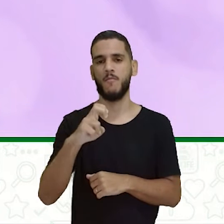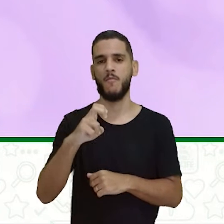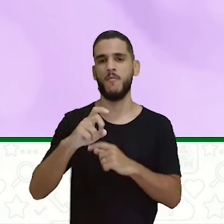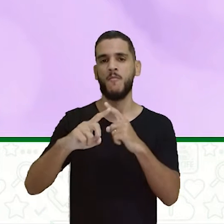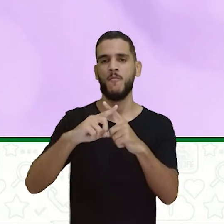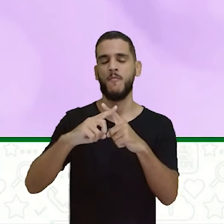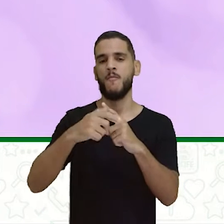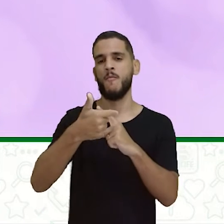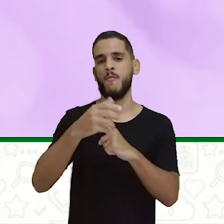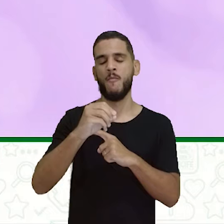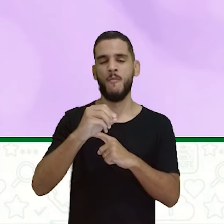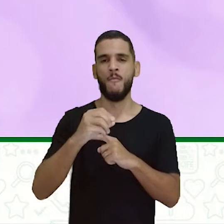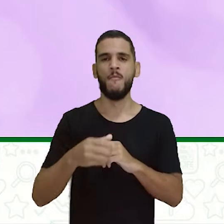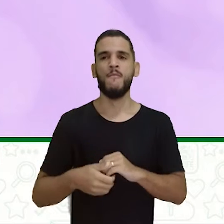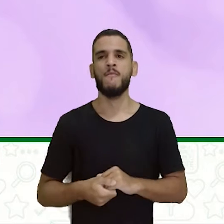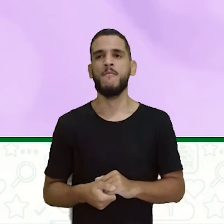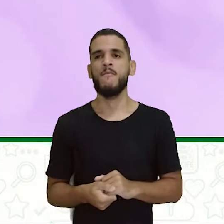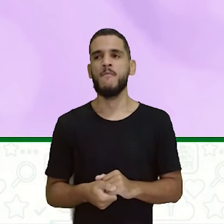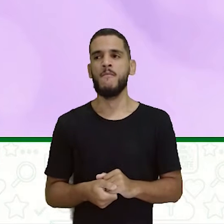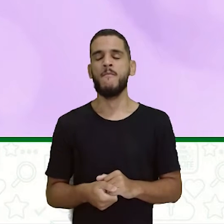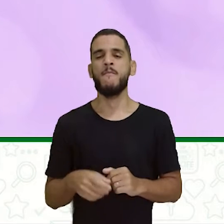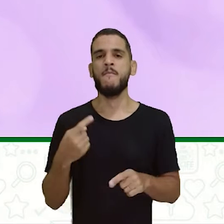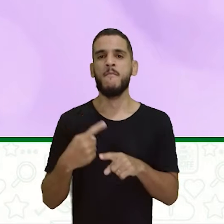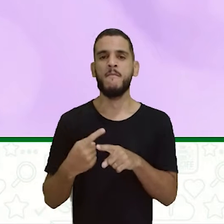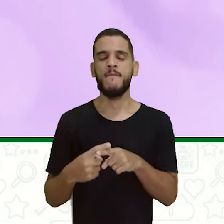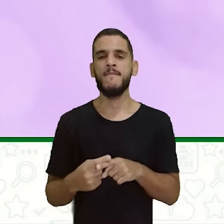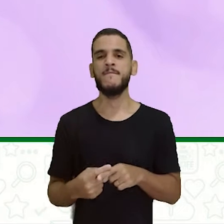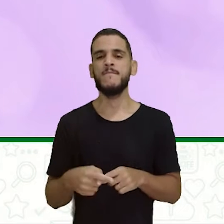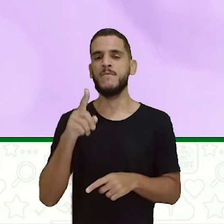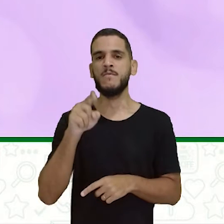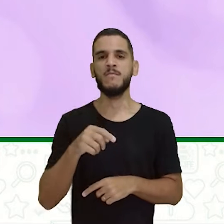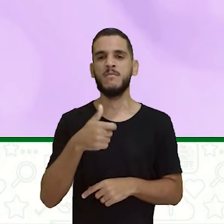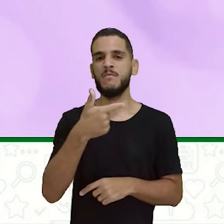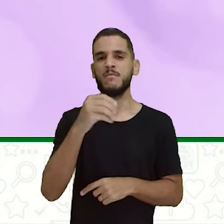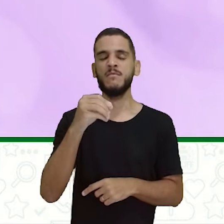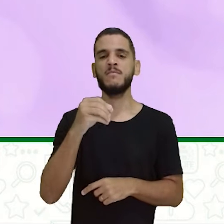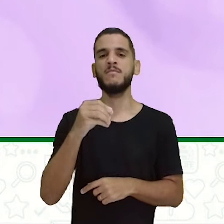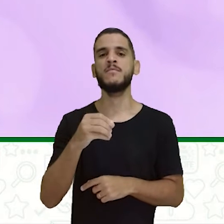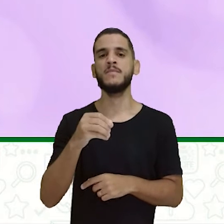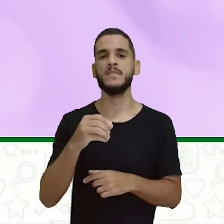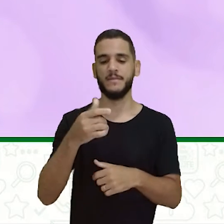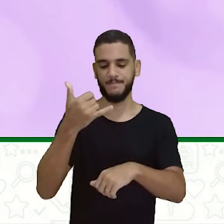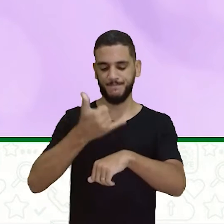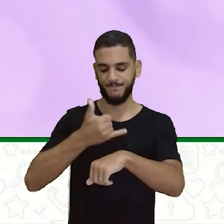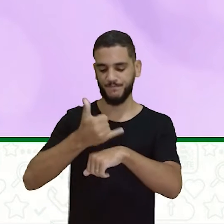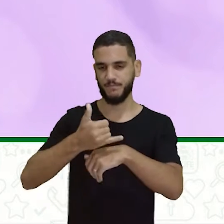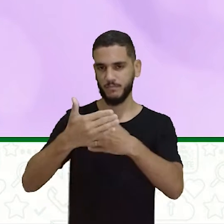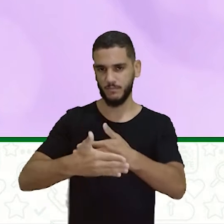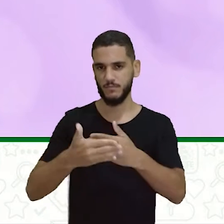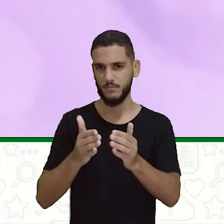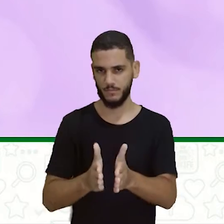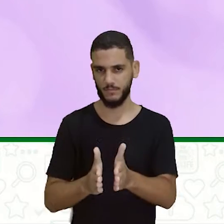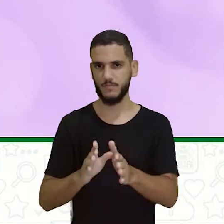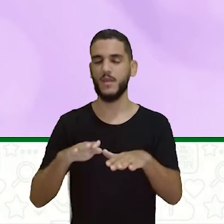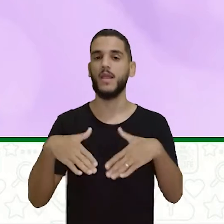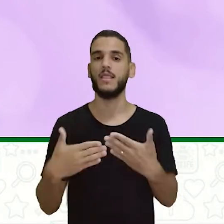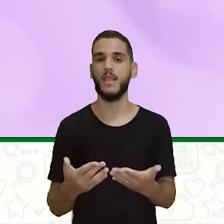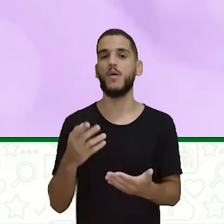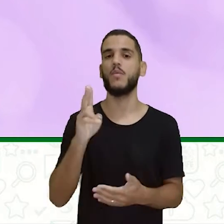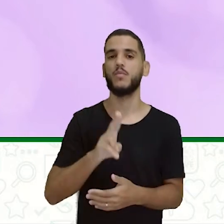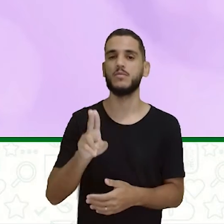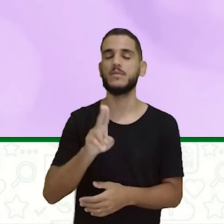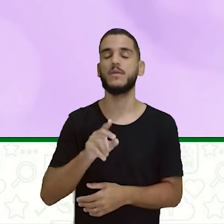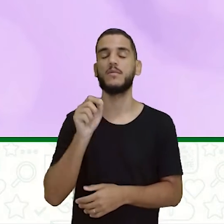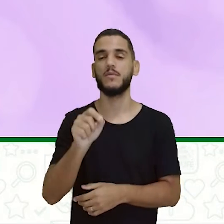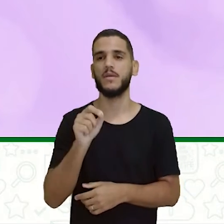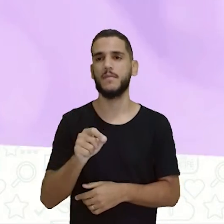vezes 20. Não são 20 unidades que eu tenho na caixa? Então eu vou ficar com